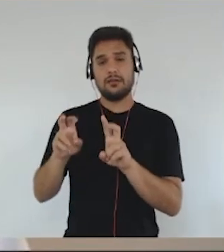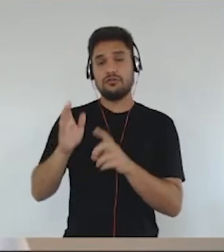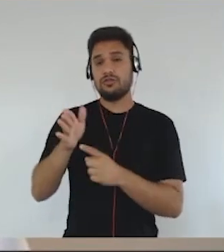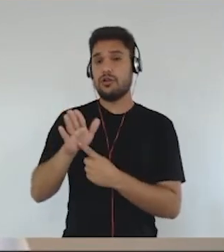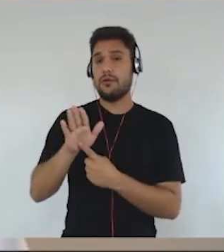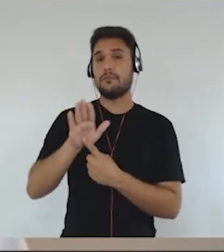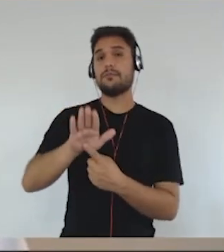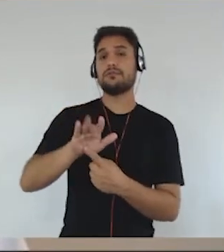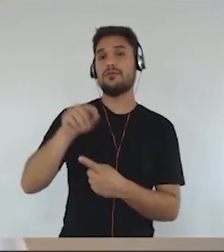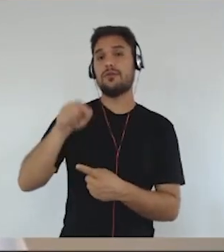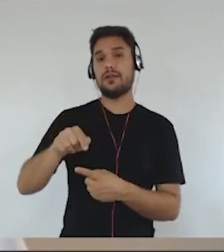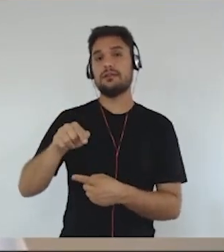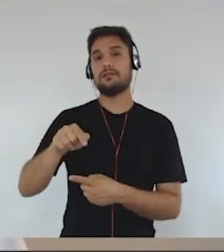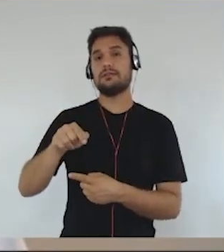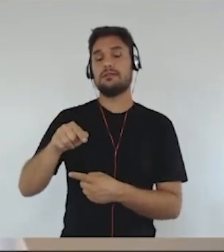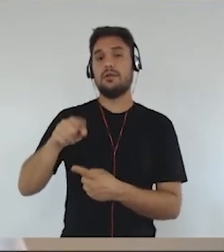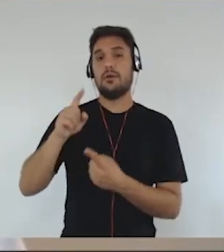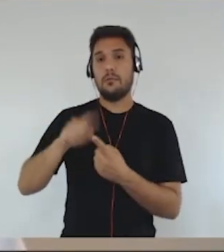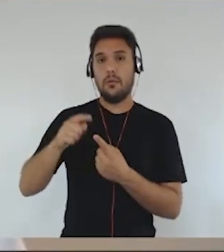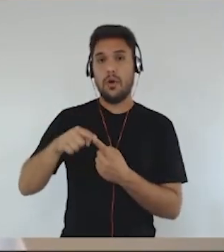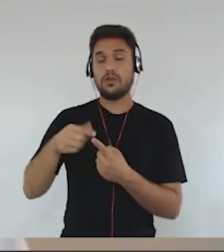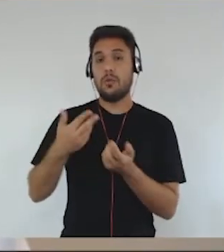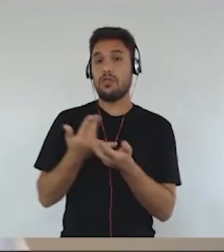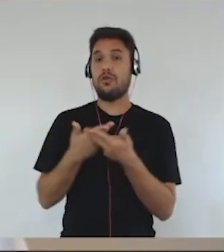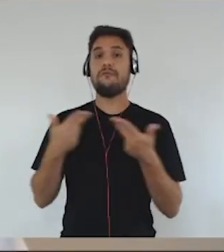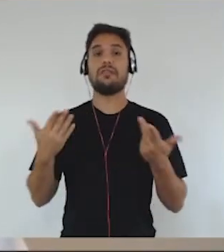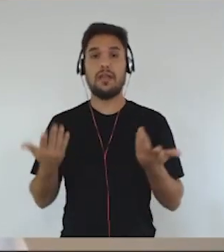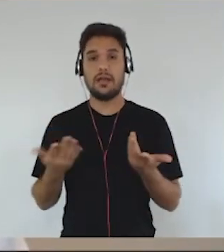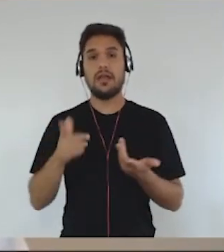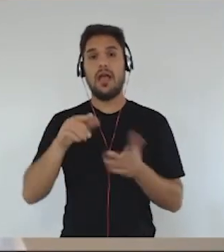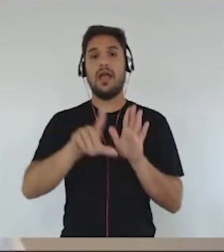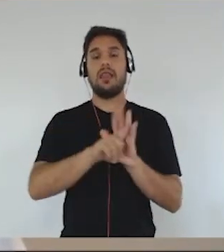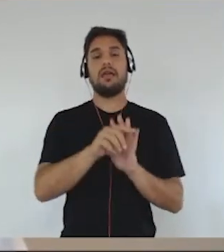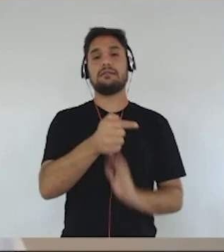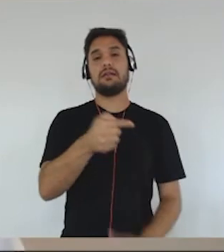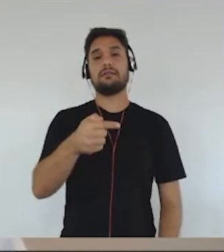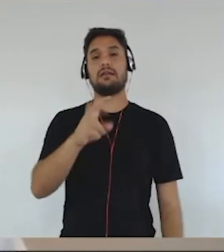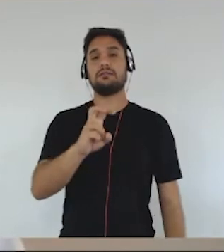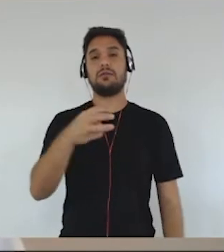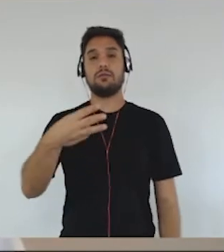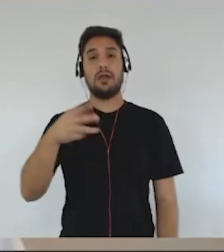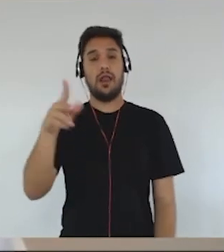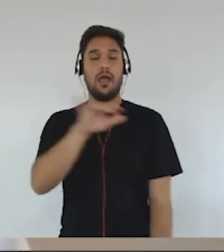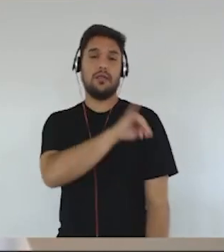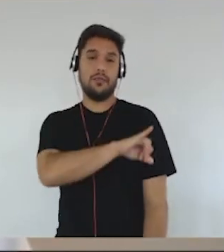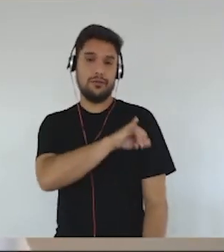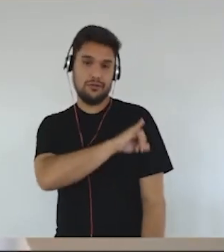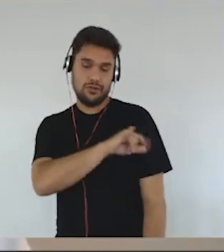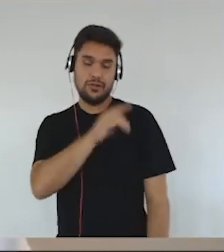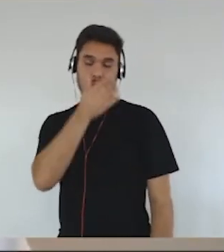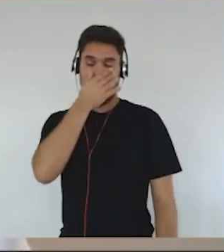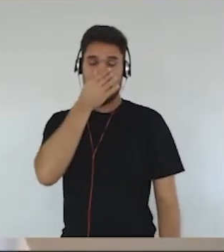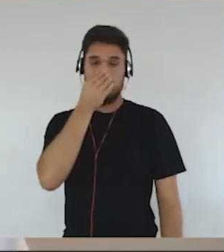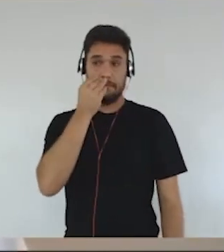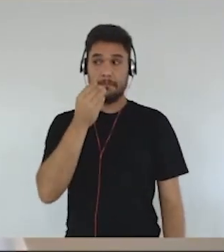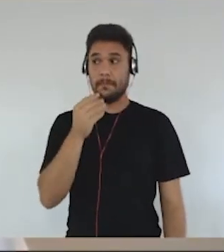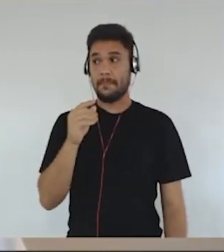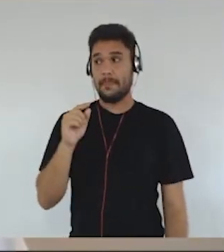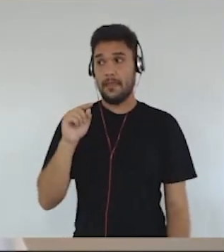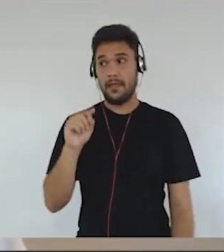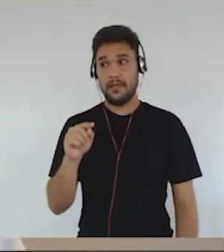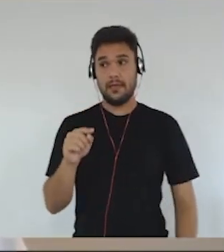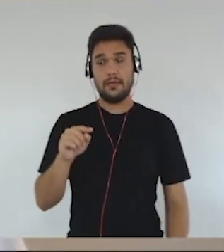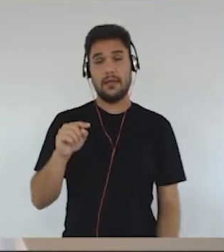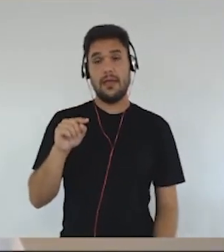trouxe esse ponto como uma novidade foi a Lei 7753 do Estado do Rio de Janeiro, que, por incrível